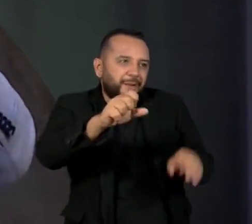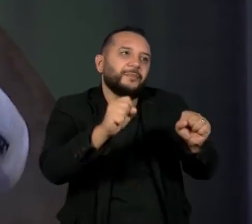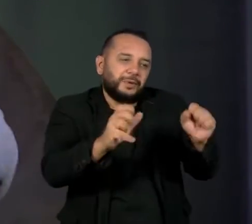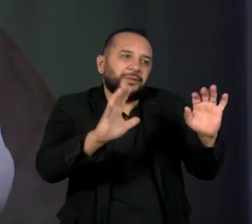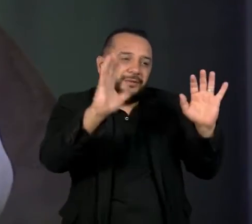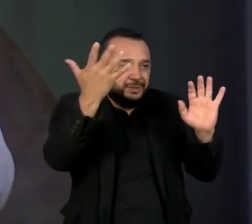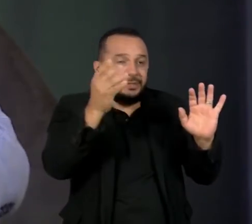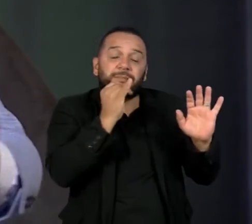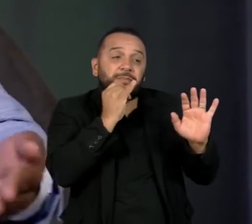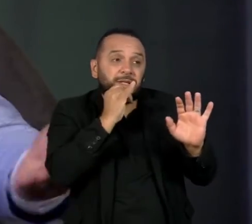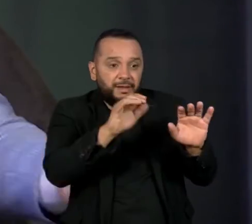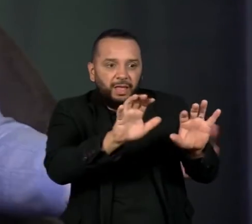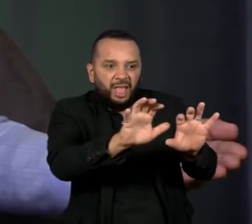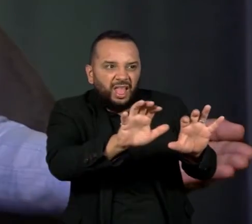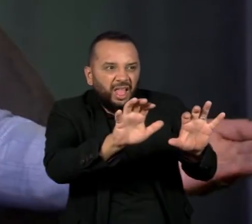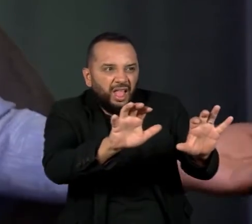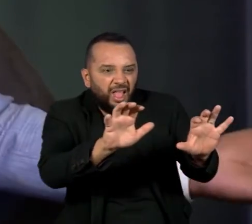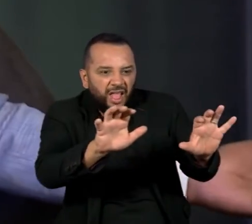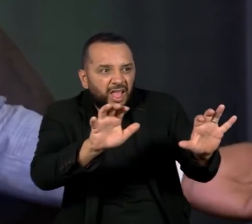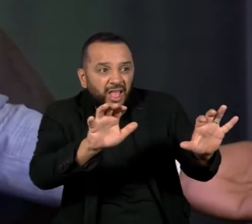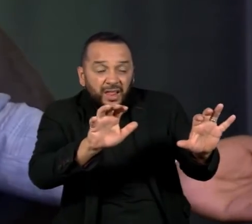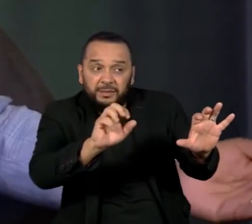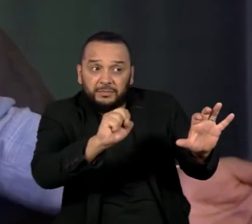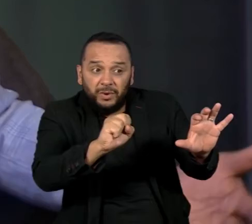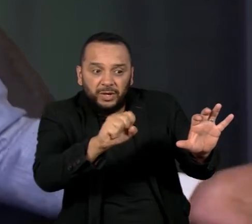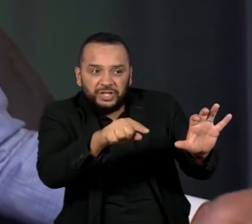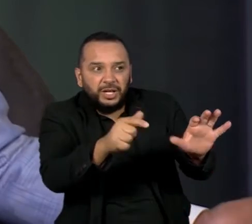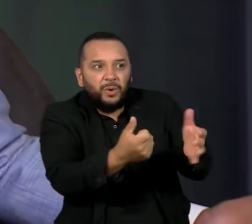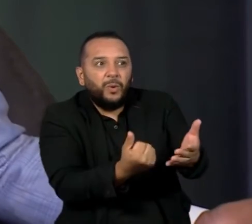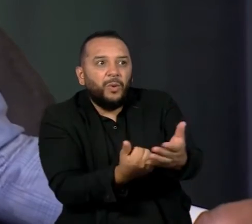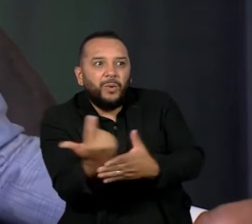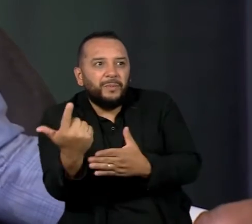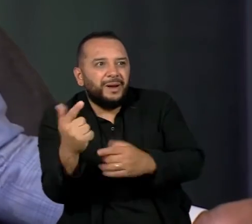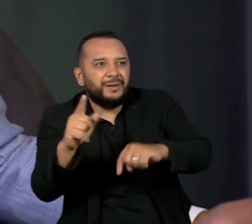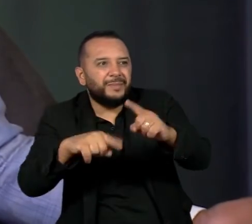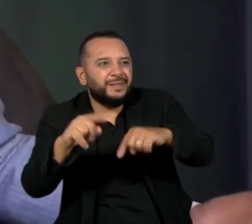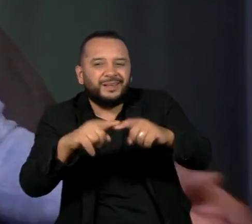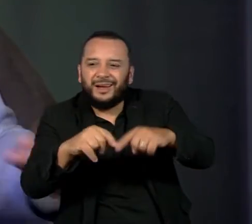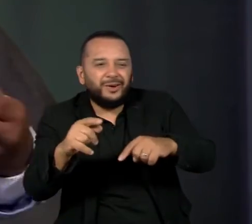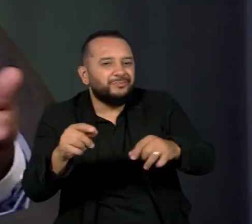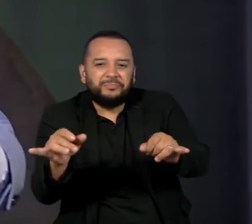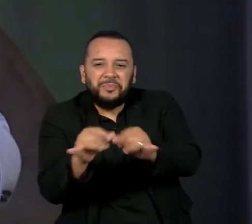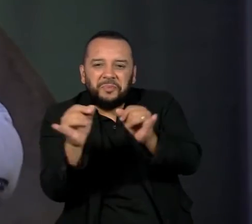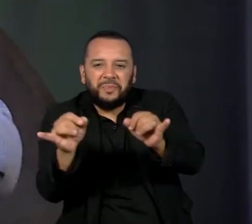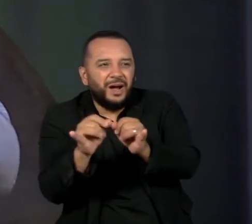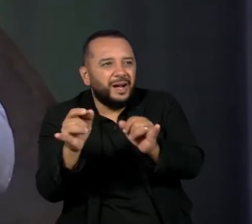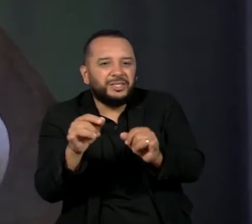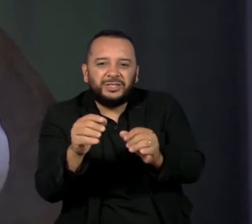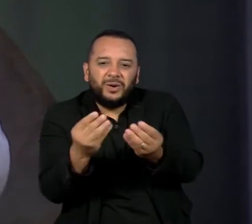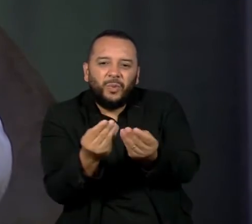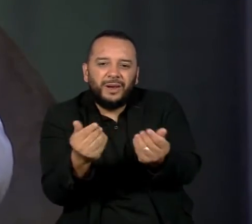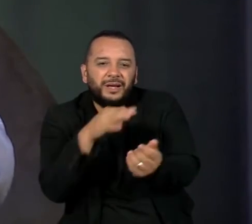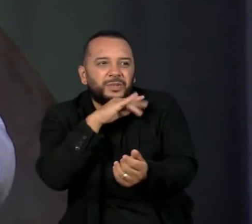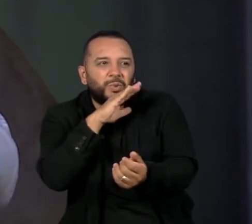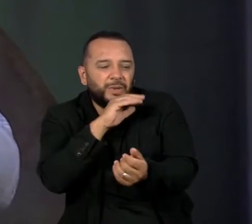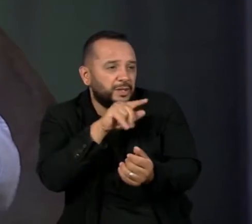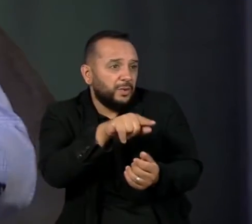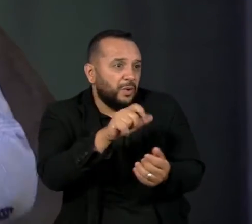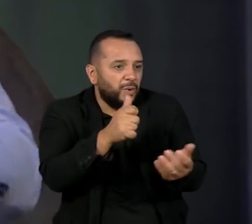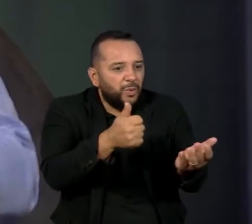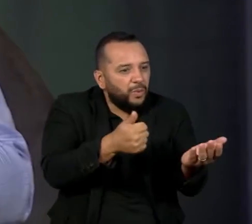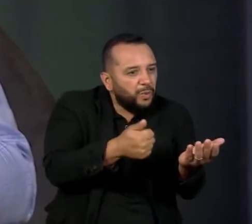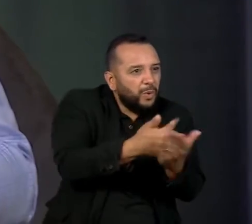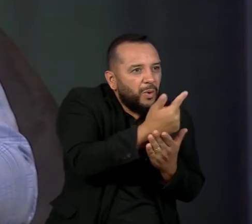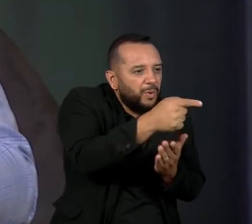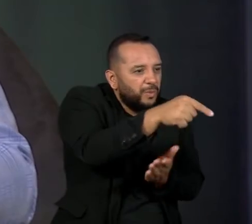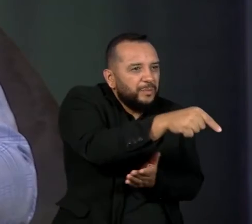uma influência pode fazer com que o indivíduo compre um produto que ele não tenha necessidade ou compre um produto que possa até